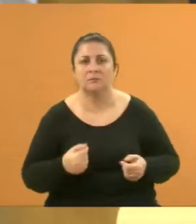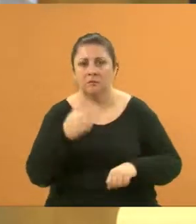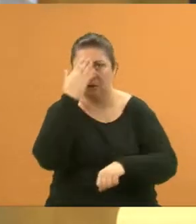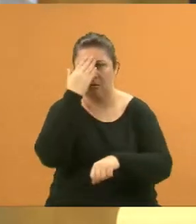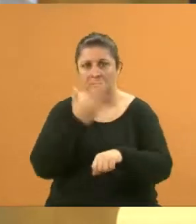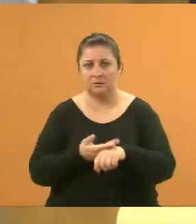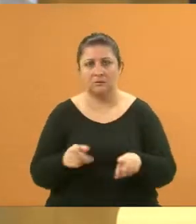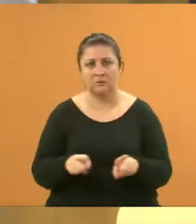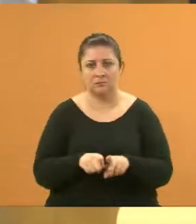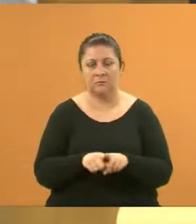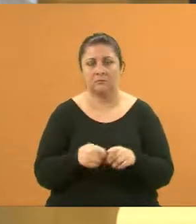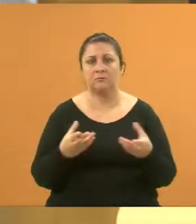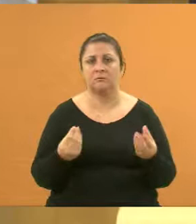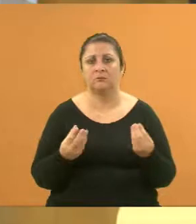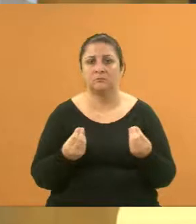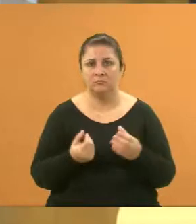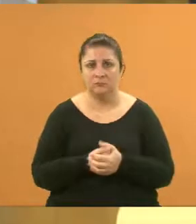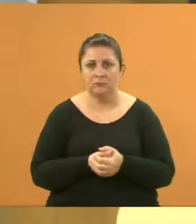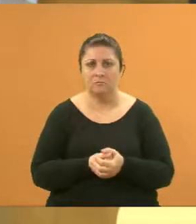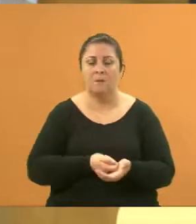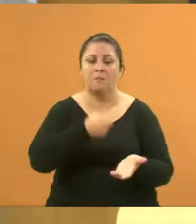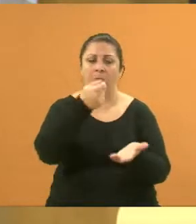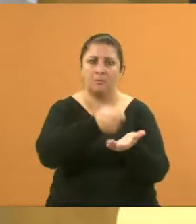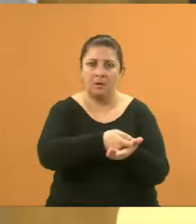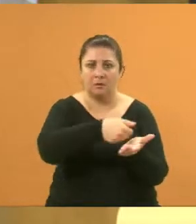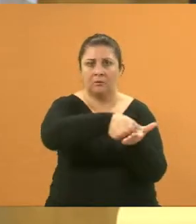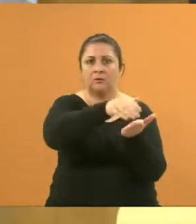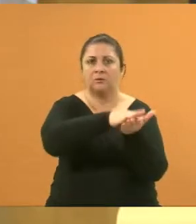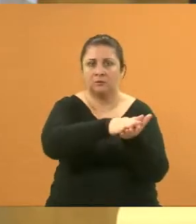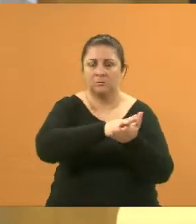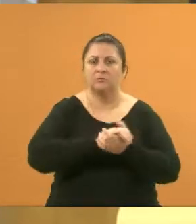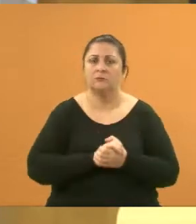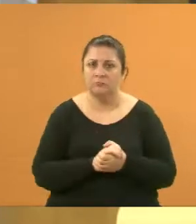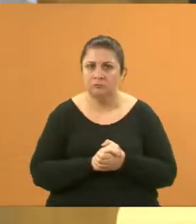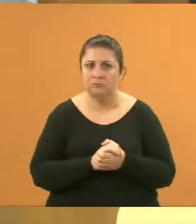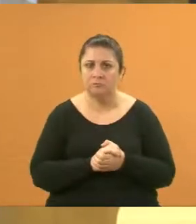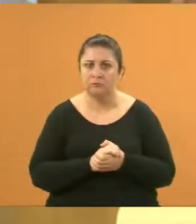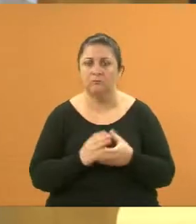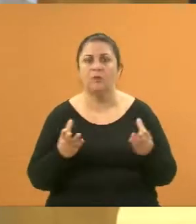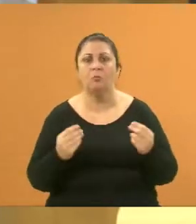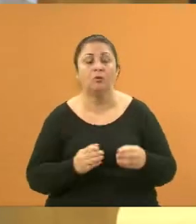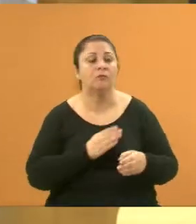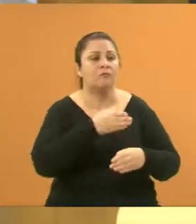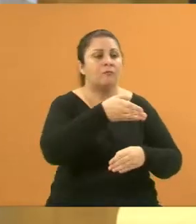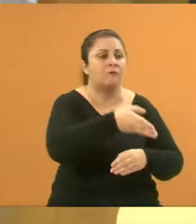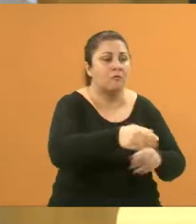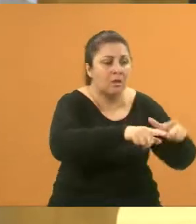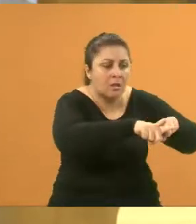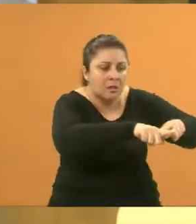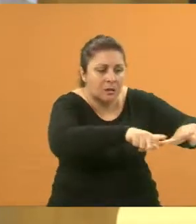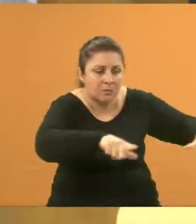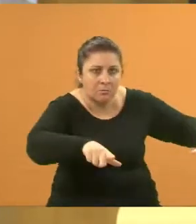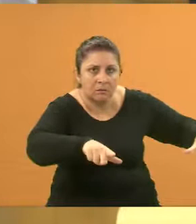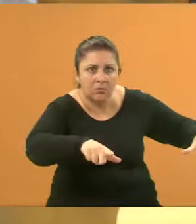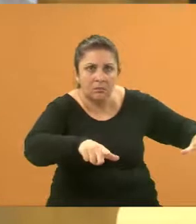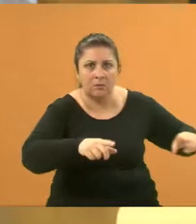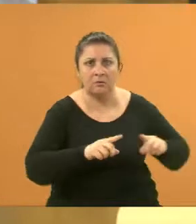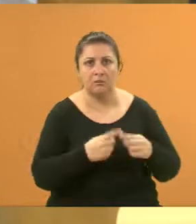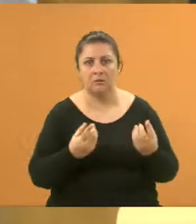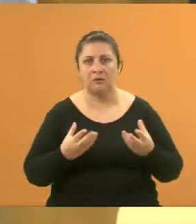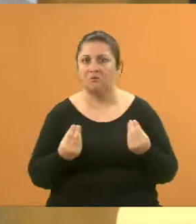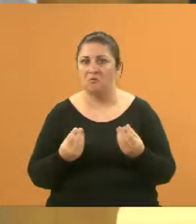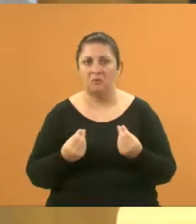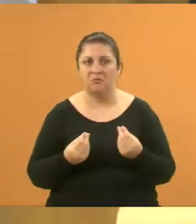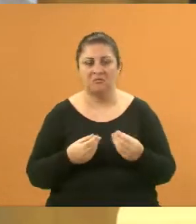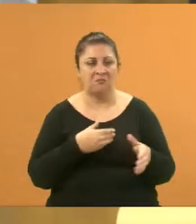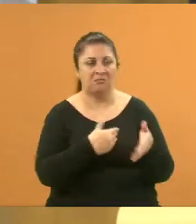certeza também que muitos pagaram multas, muitos foram lá limpar o seu lote, mas, infelizmente, a maioria não